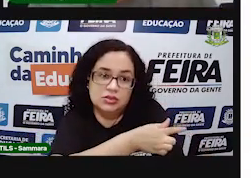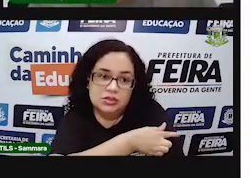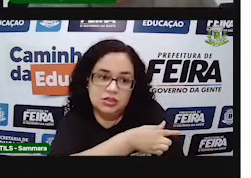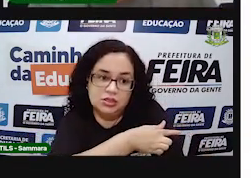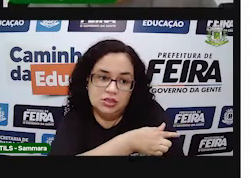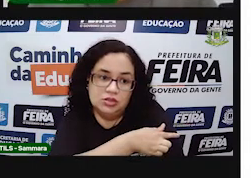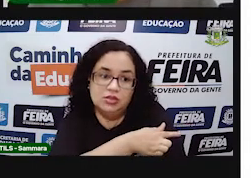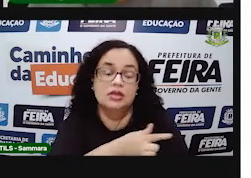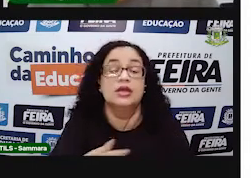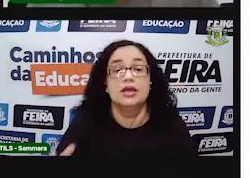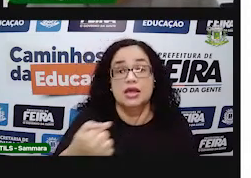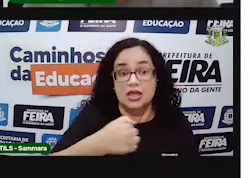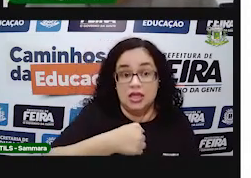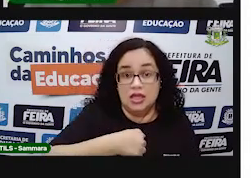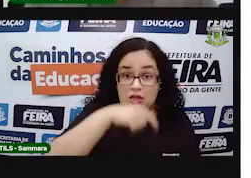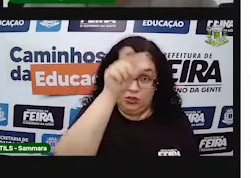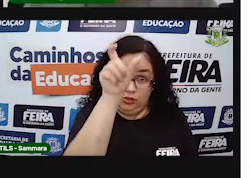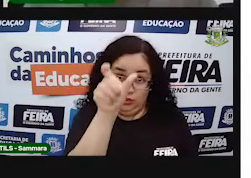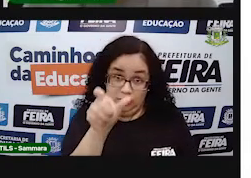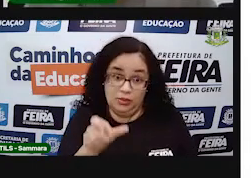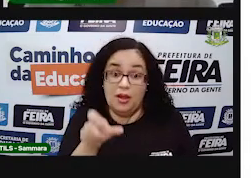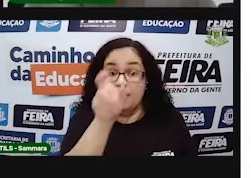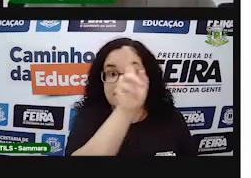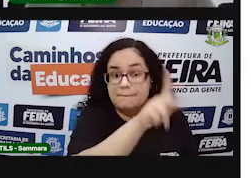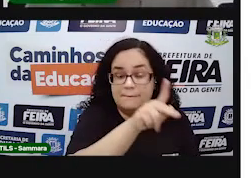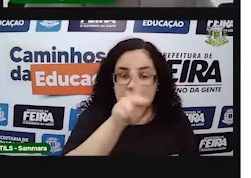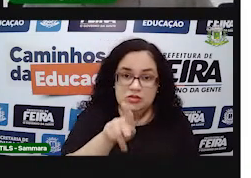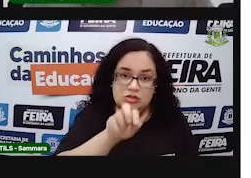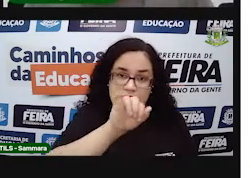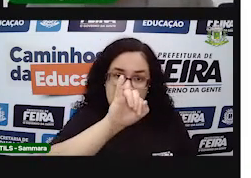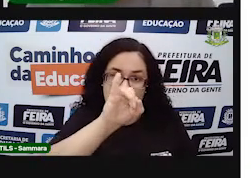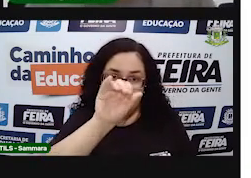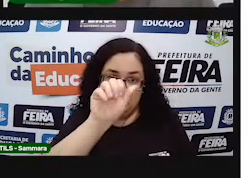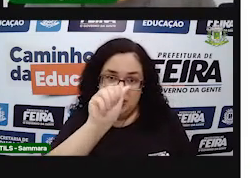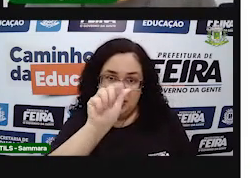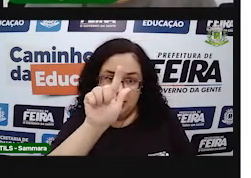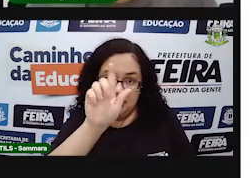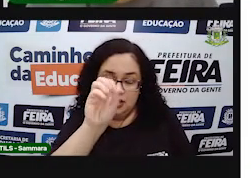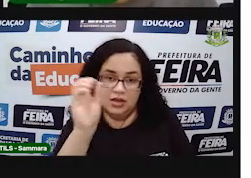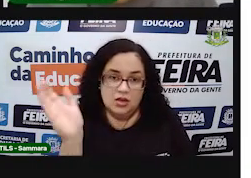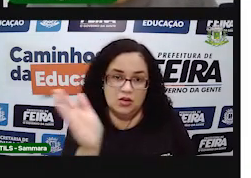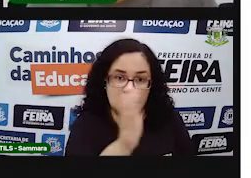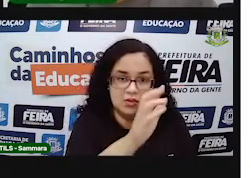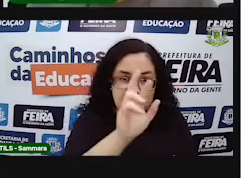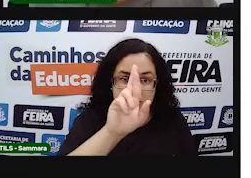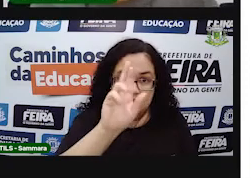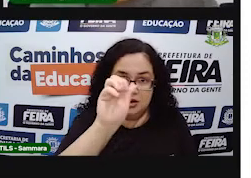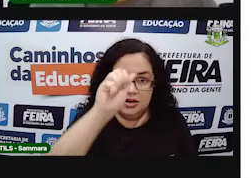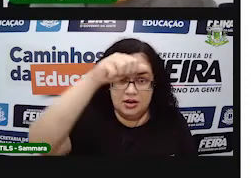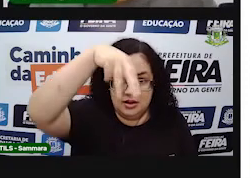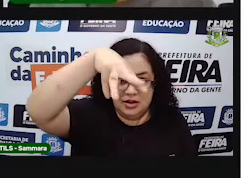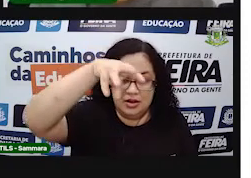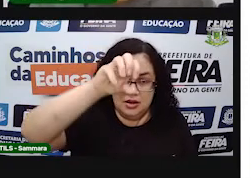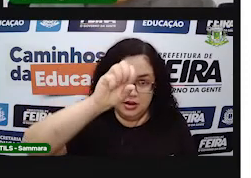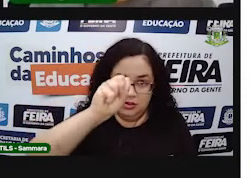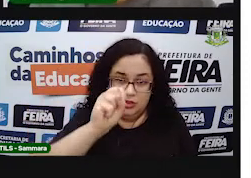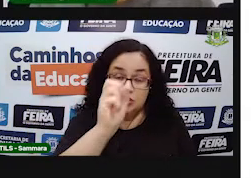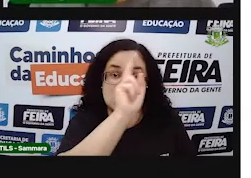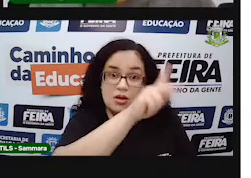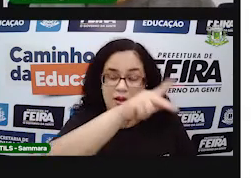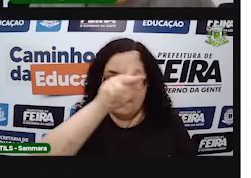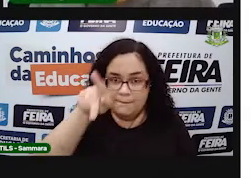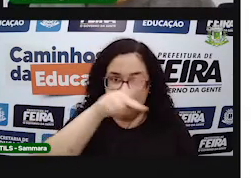e sétimo ano. Eu sou o professor Iago Ramos, professor de matemática da